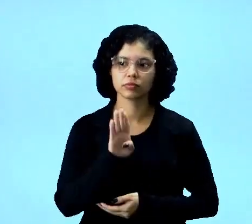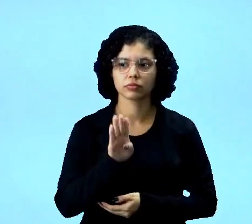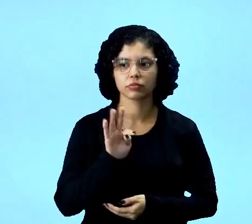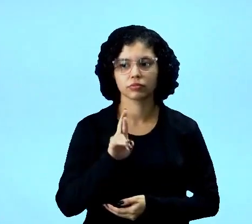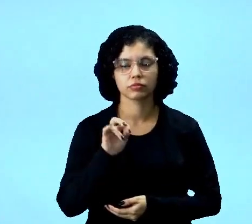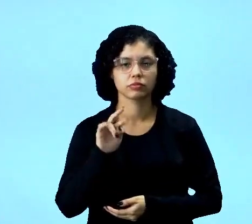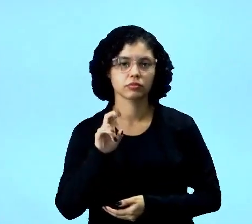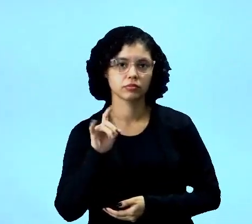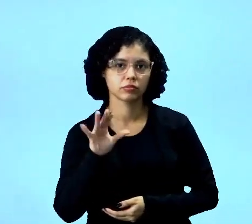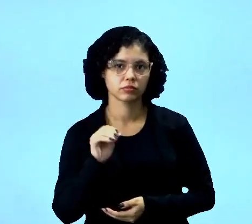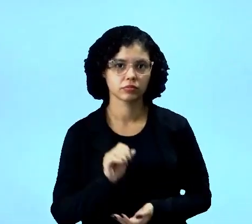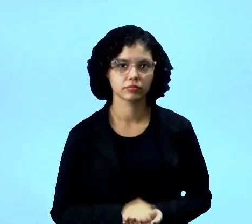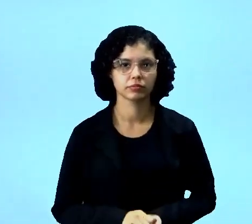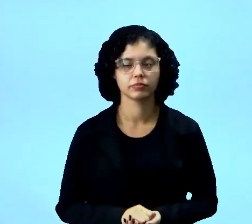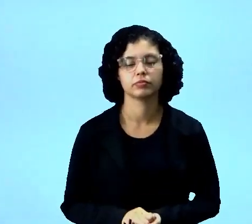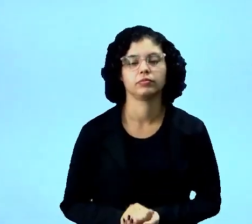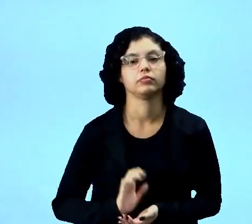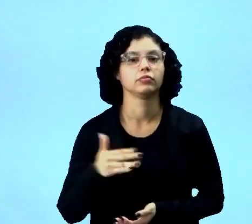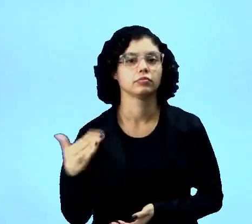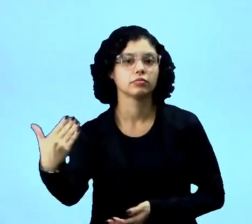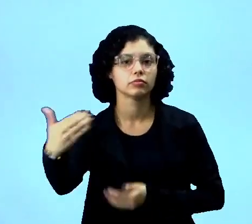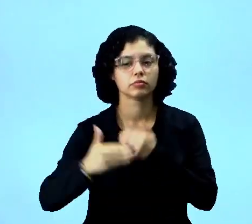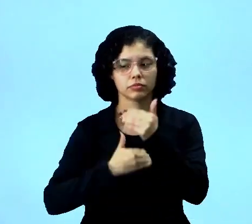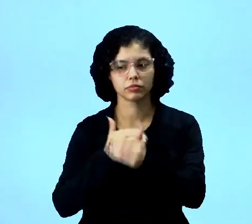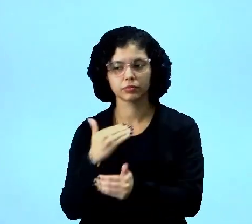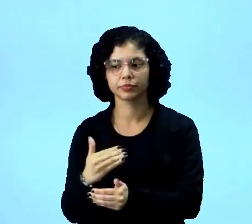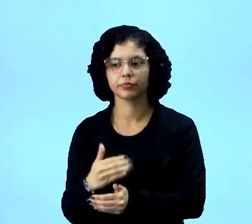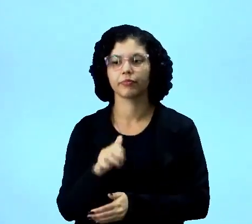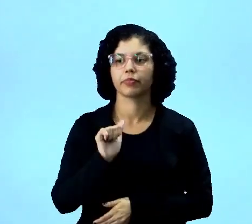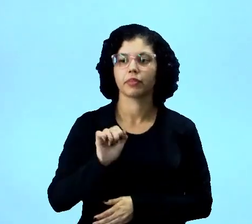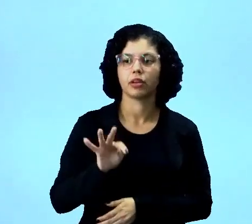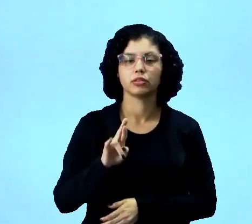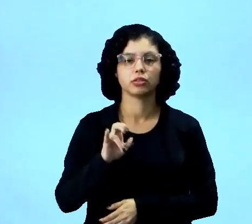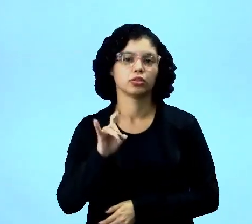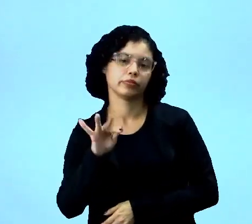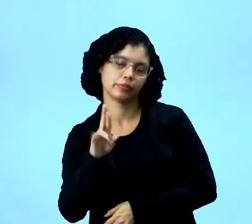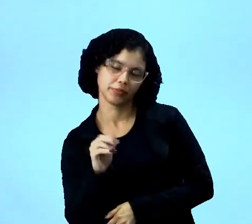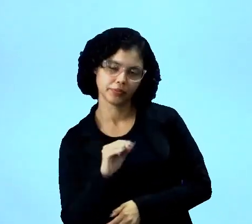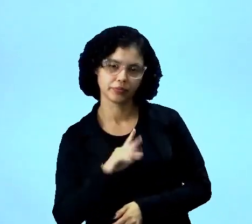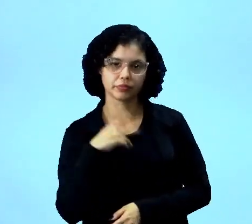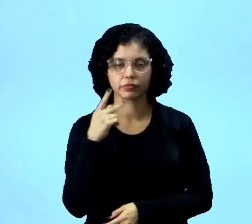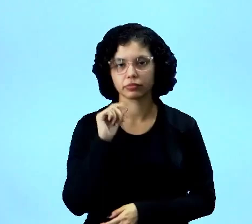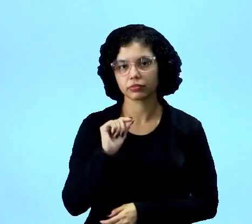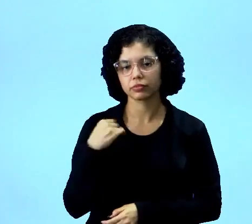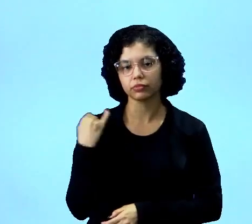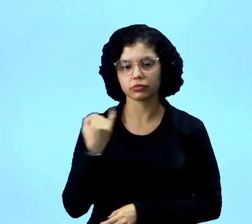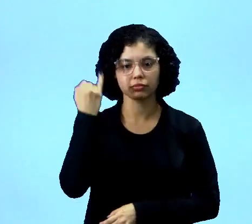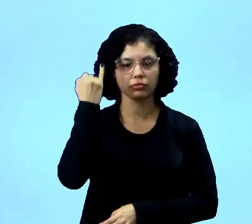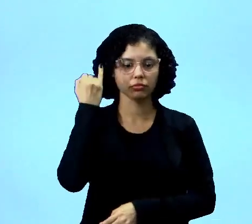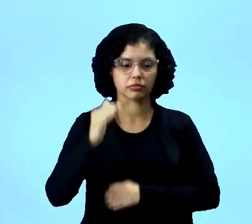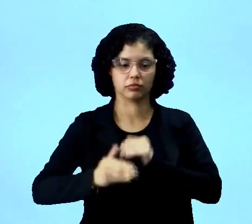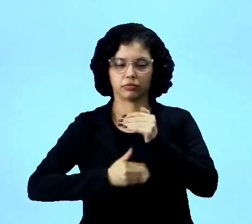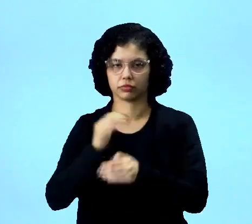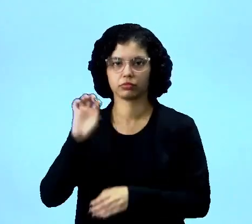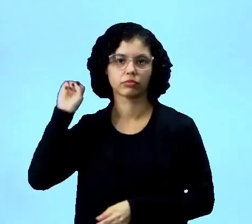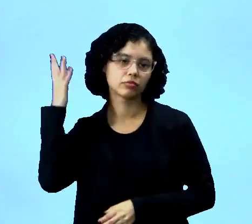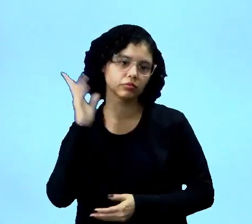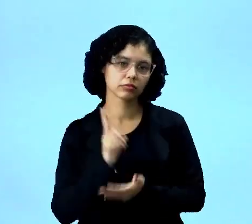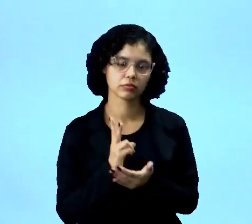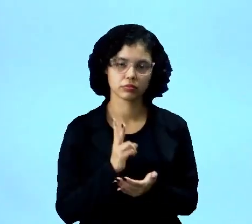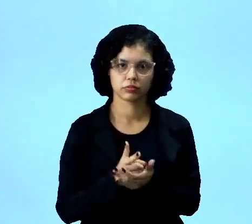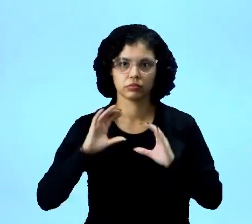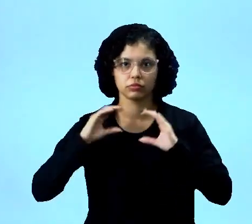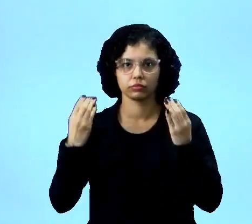processos autotróficos. Quando eu falo de processos autotróficos, estou falando principalmente dos processos que ocorrem em